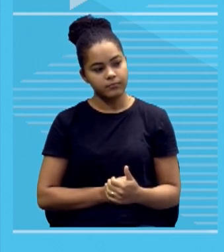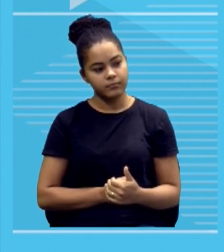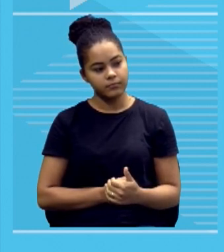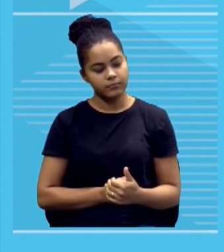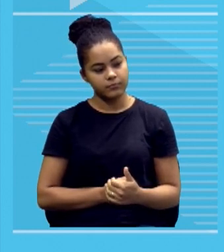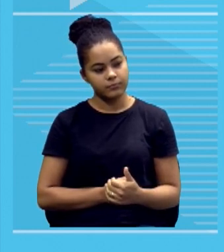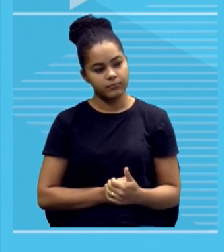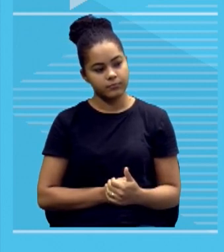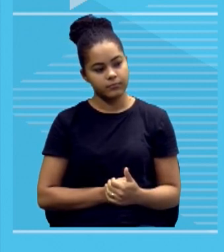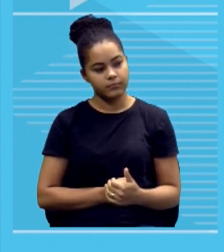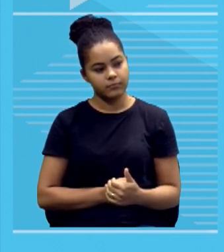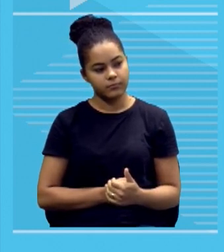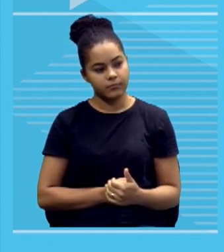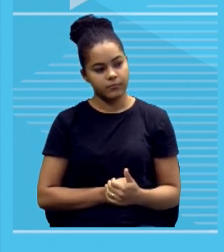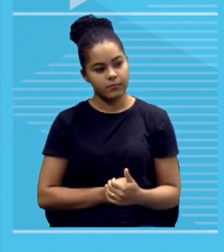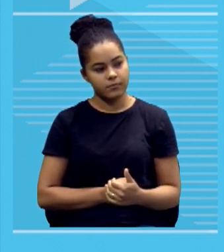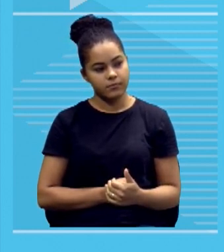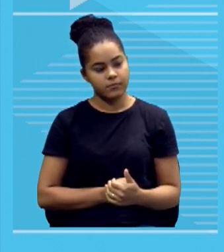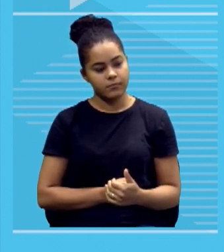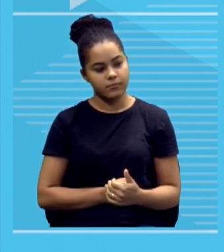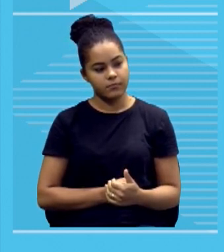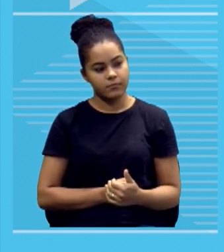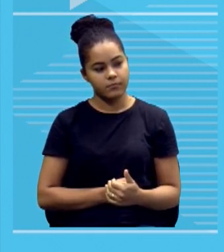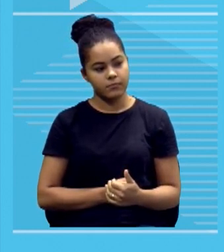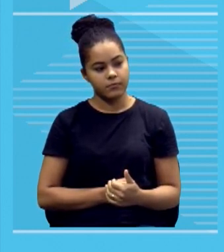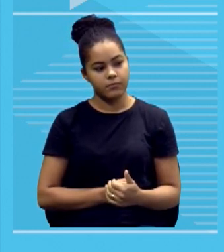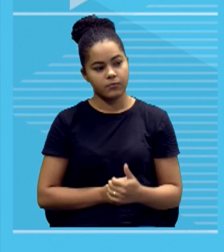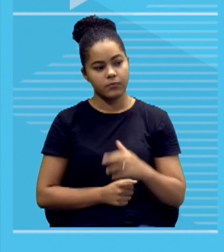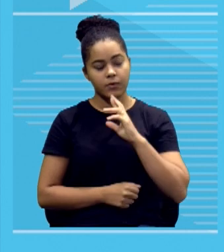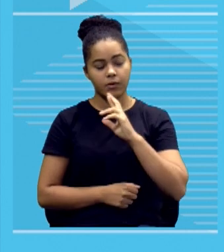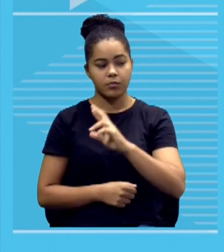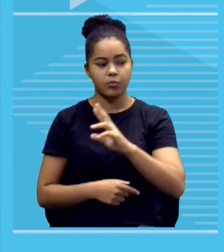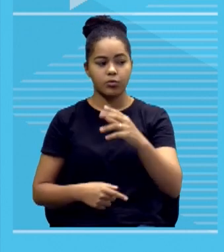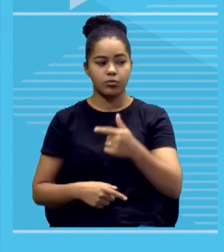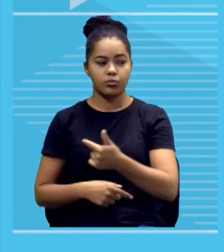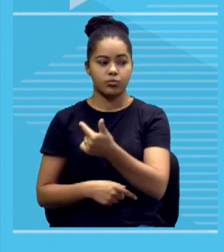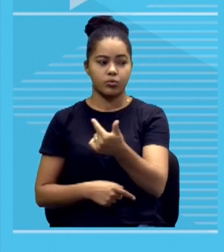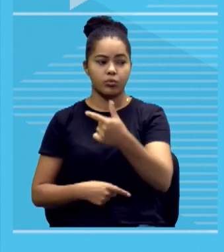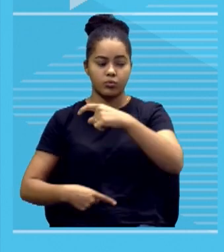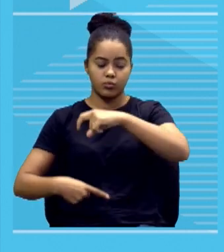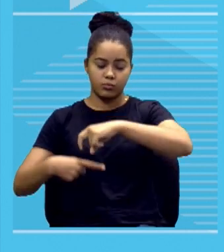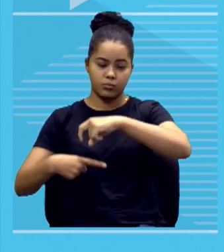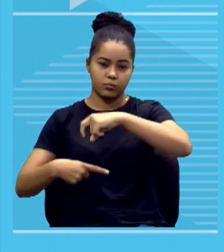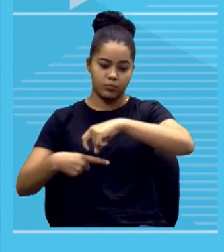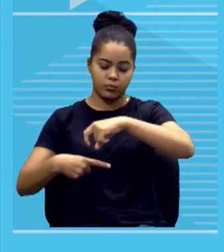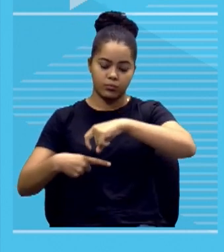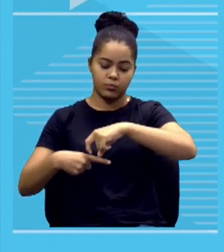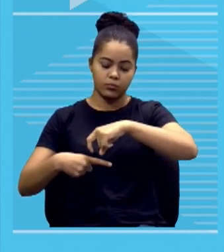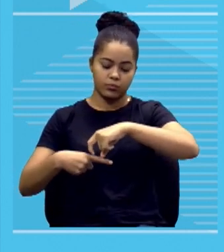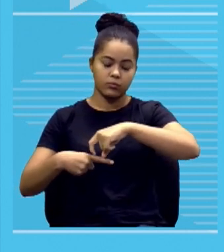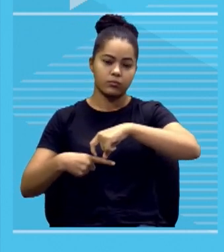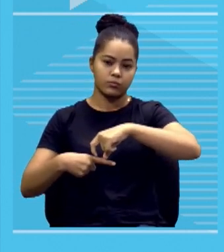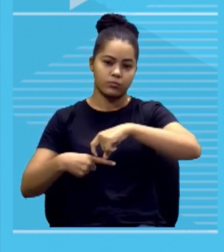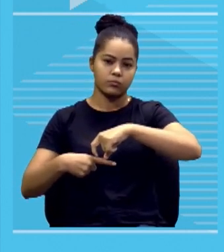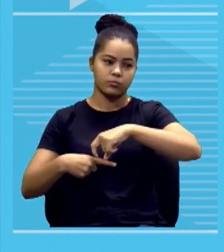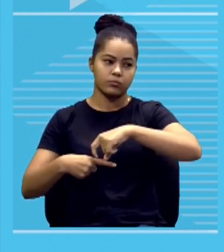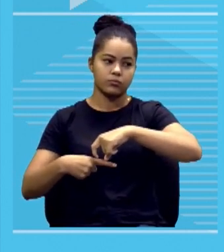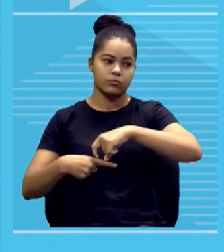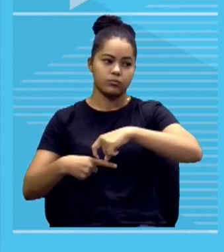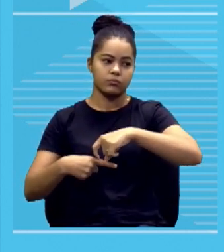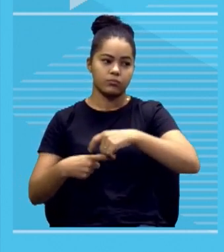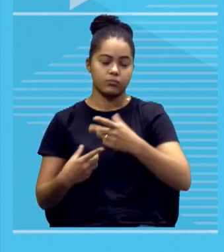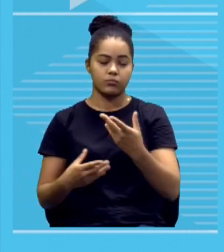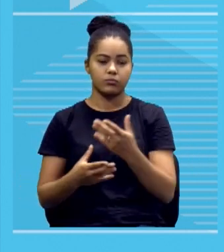por 3, que daria 2 ohms. Boa! Achei aqui o valor de 2 ohms dentro do meu